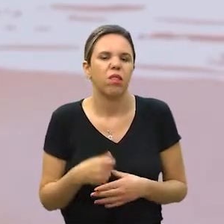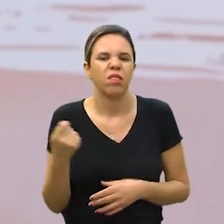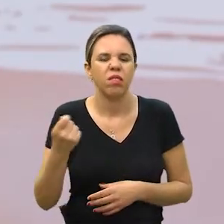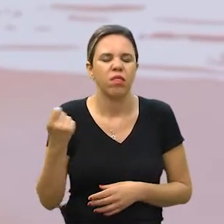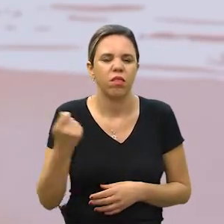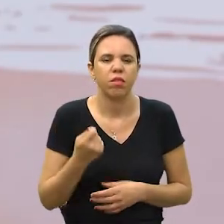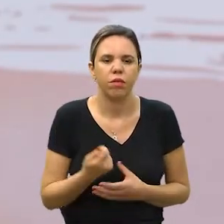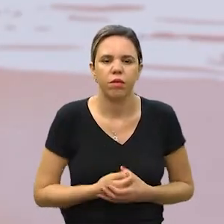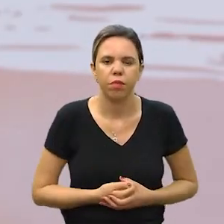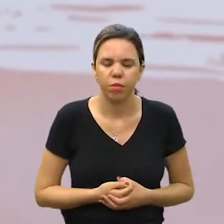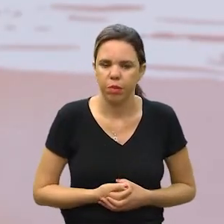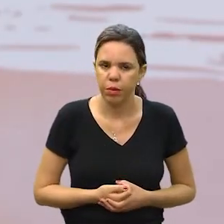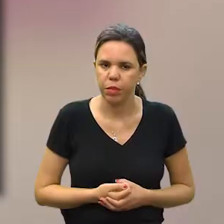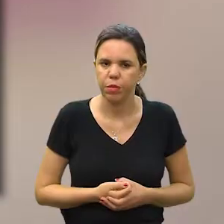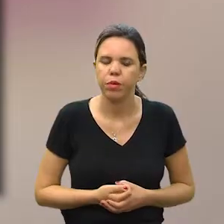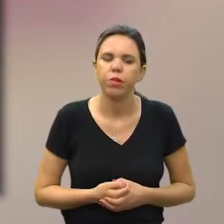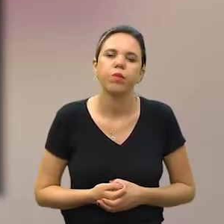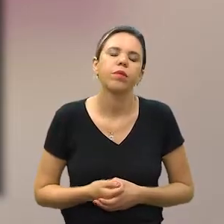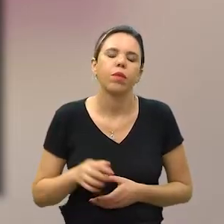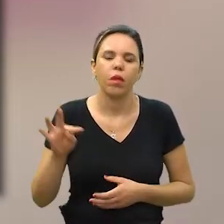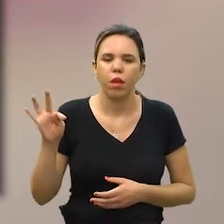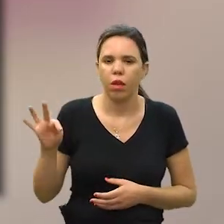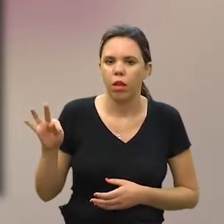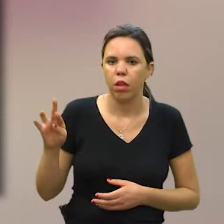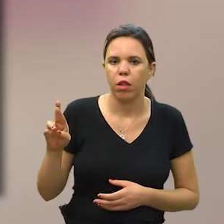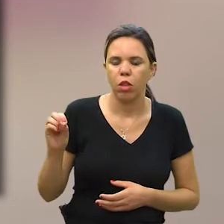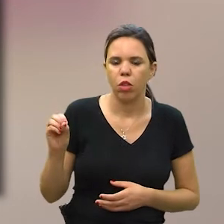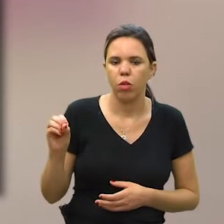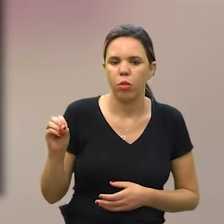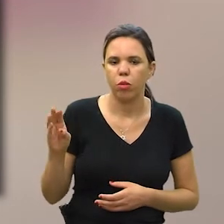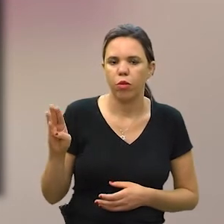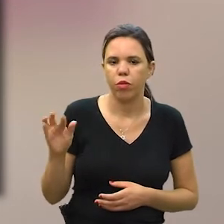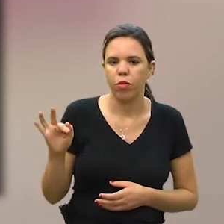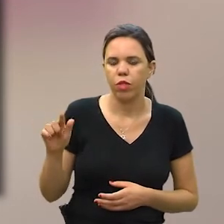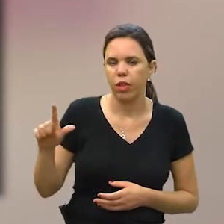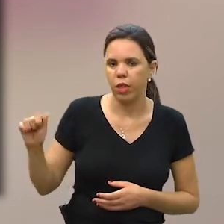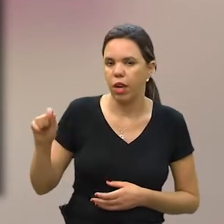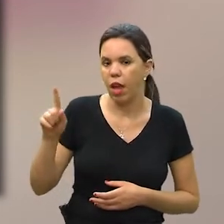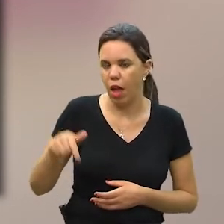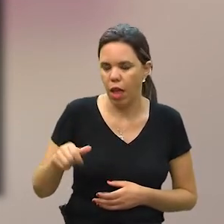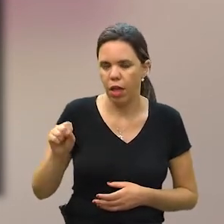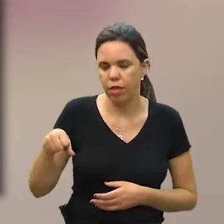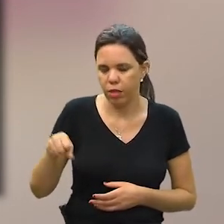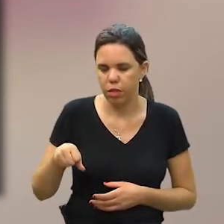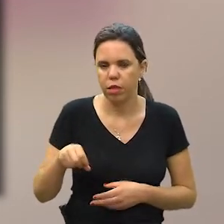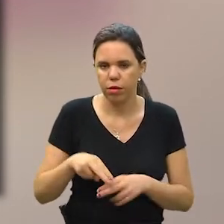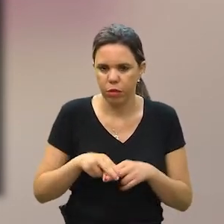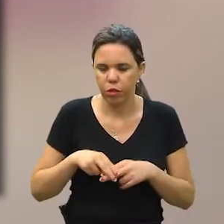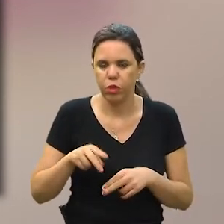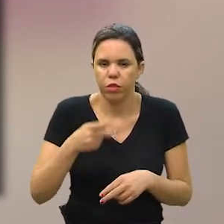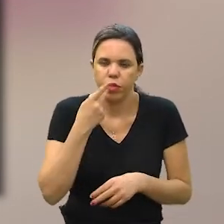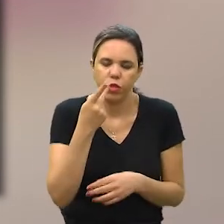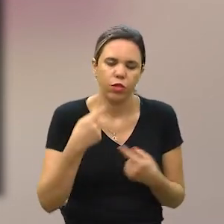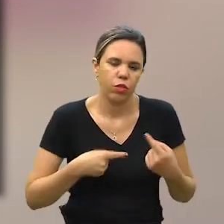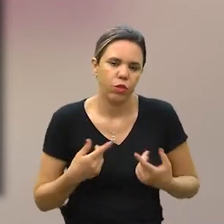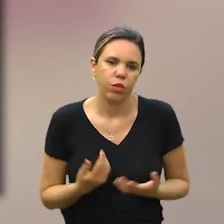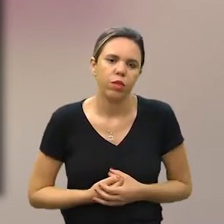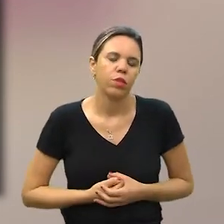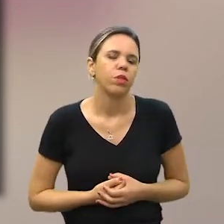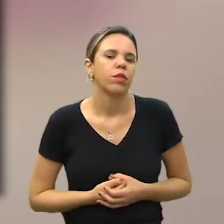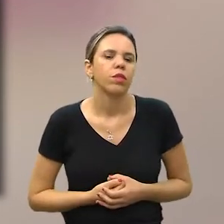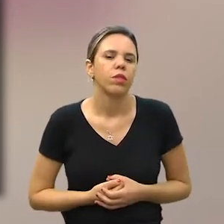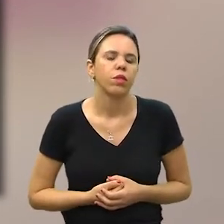considerada grave, doutora? A trombofilia é uma doença considerada grave, querida, por esse motivo que a gente discutiu,